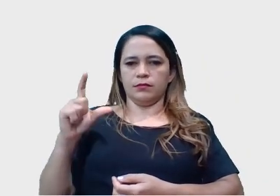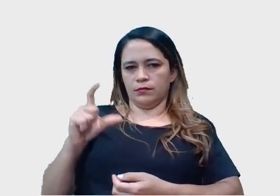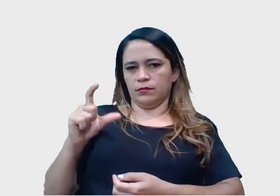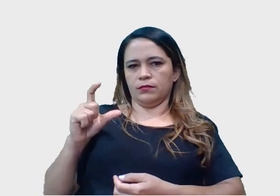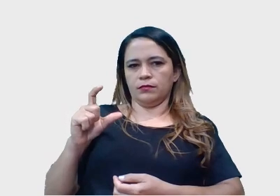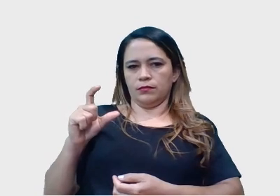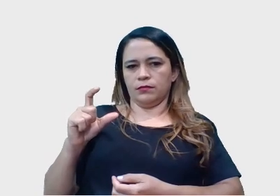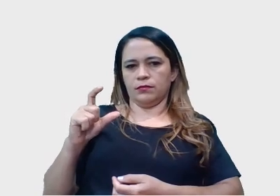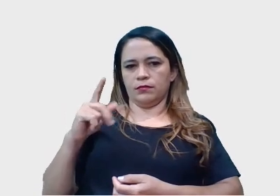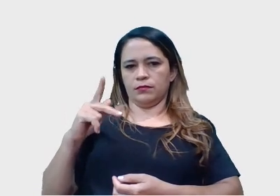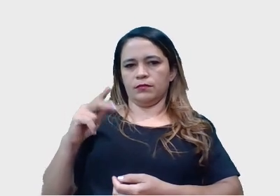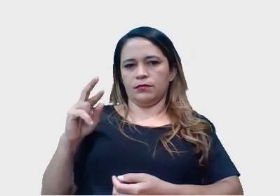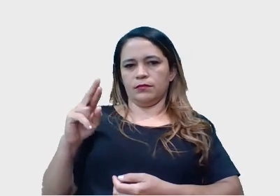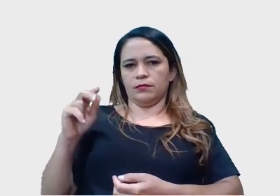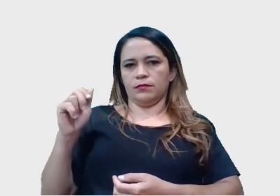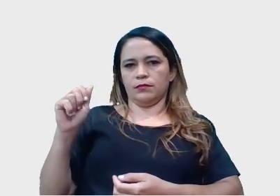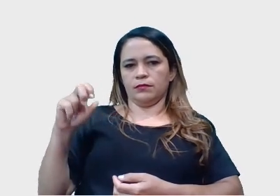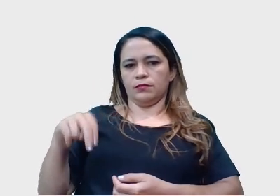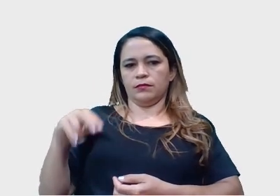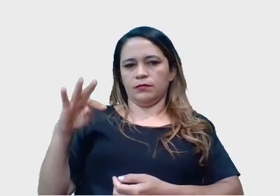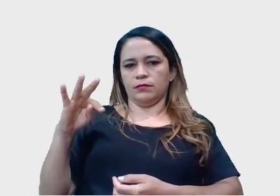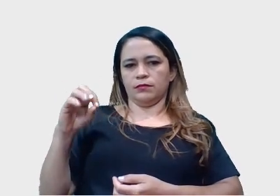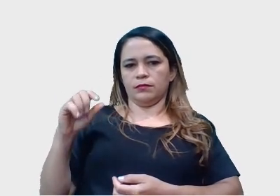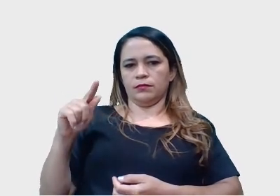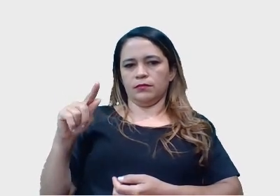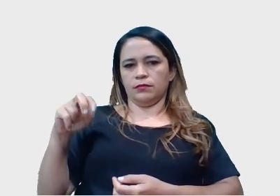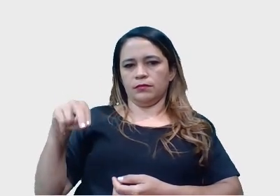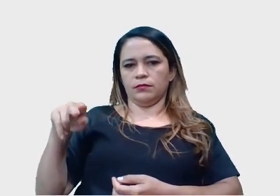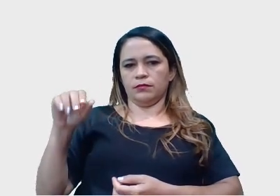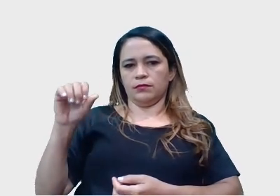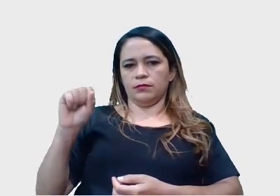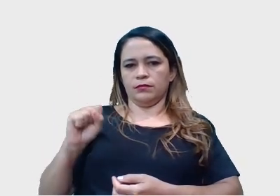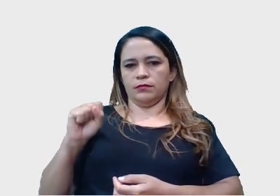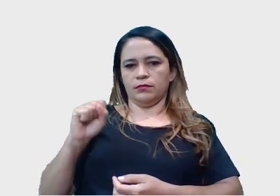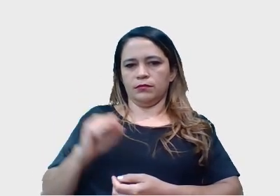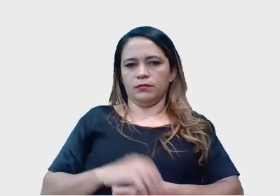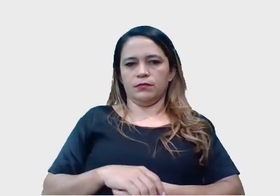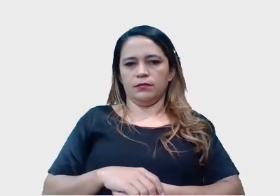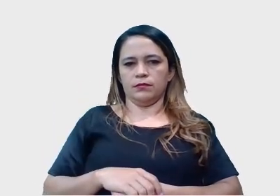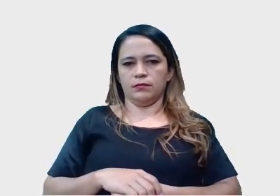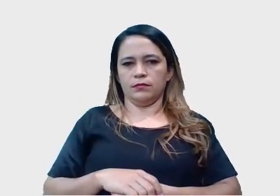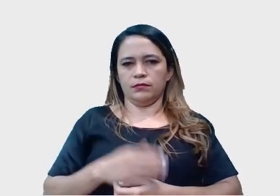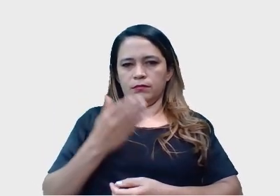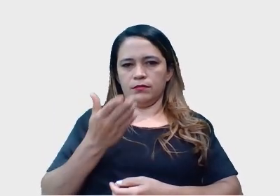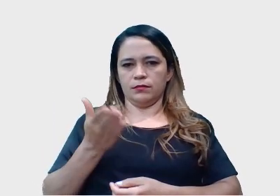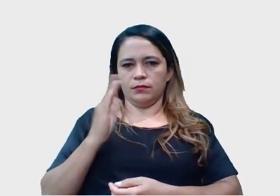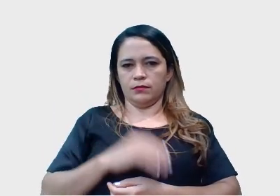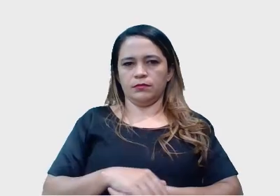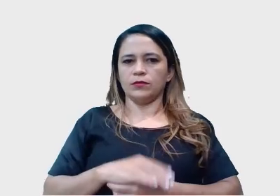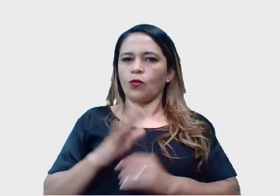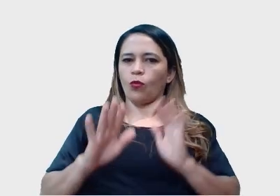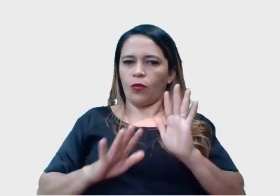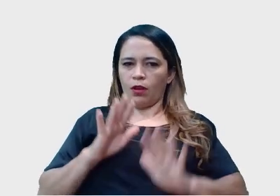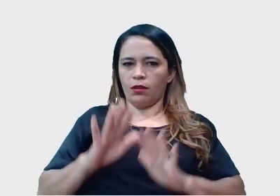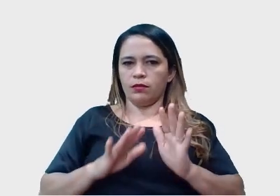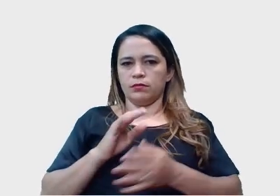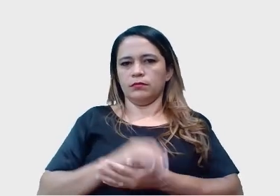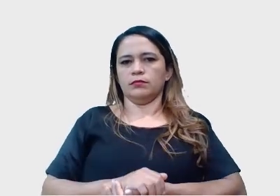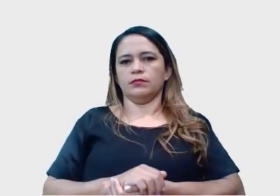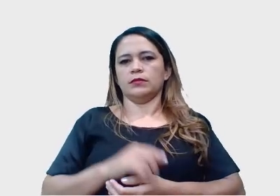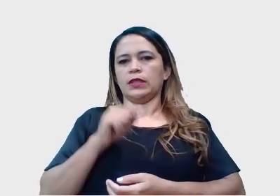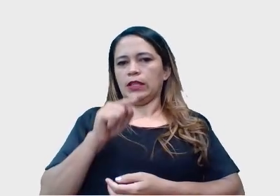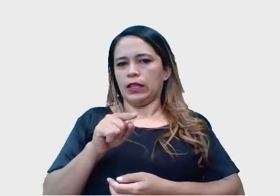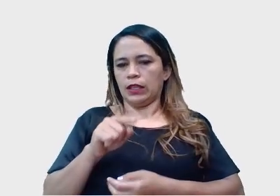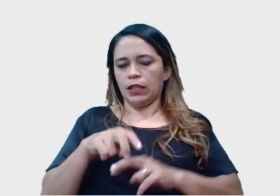que é o Panstrongylus, que é um outro barbeiro também que pode transmitir o protozoário para a gente, tá bom? Cuidado, hein? O barbeiro não causa